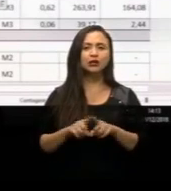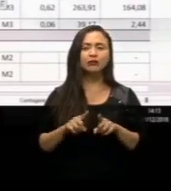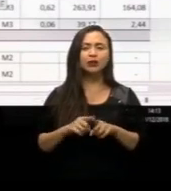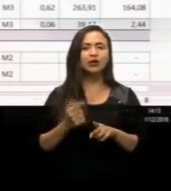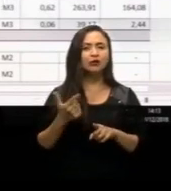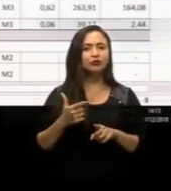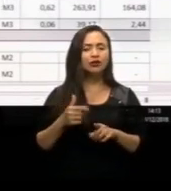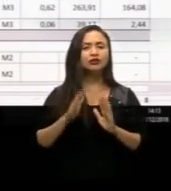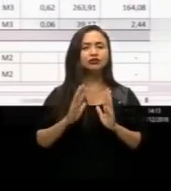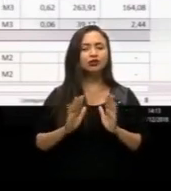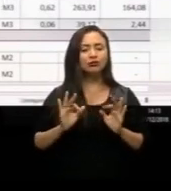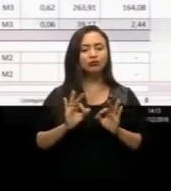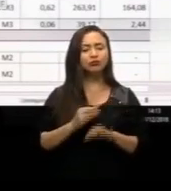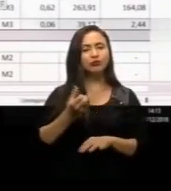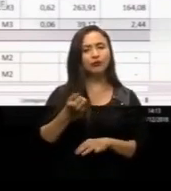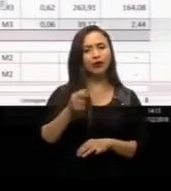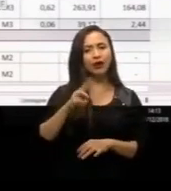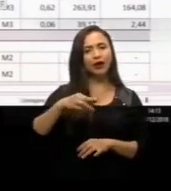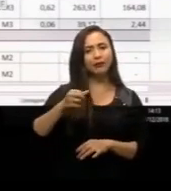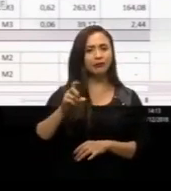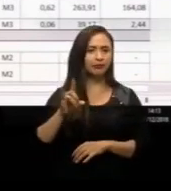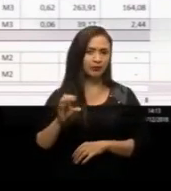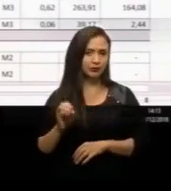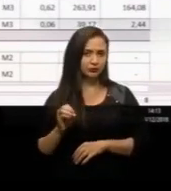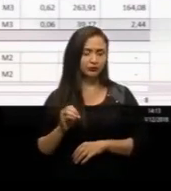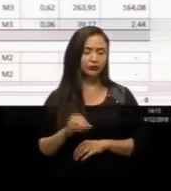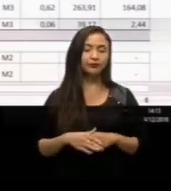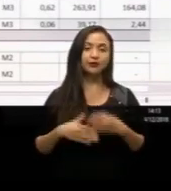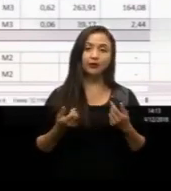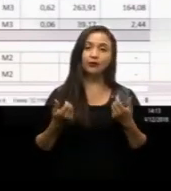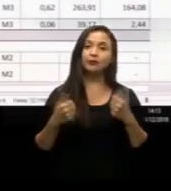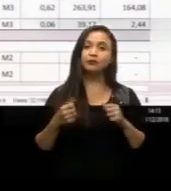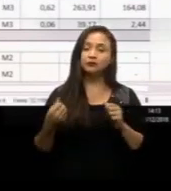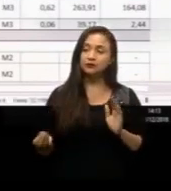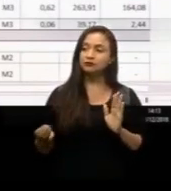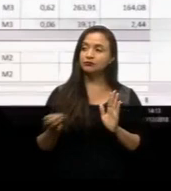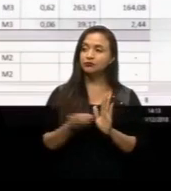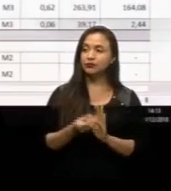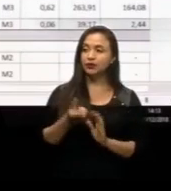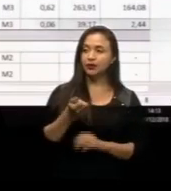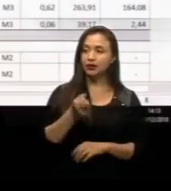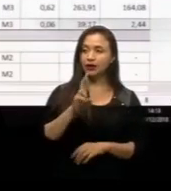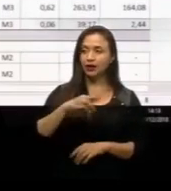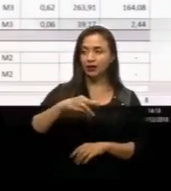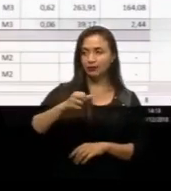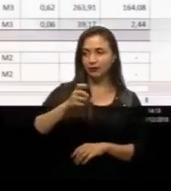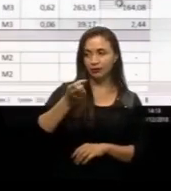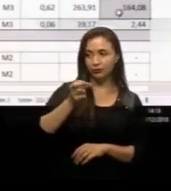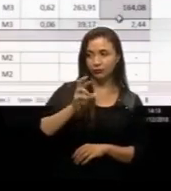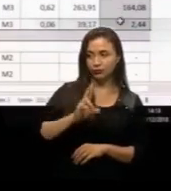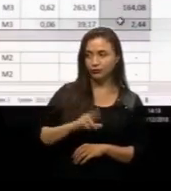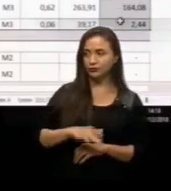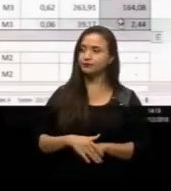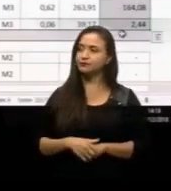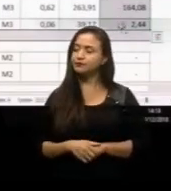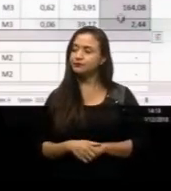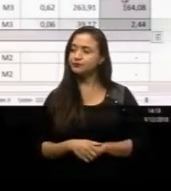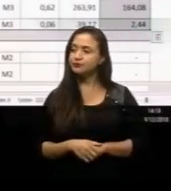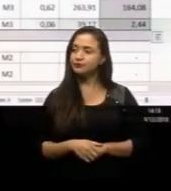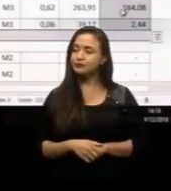armado, tá? Não foi cortado nem montado. Então, a gente precisa inserir uma armadura aqui também, ok?